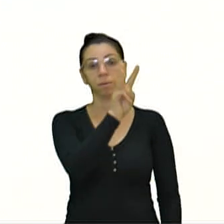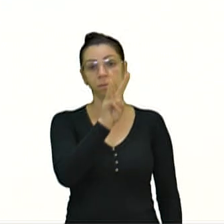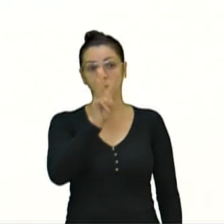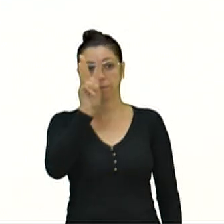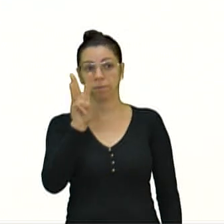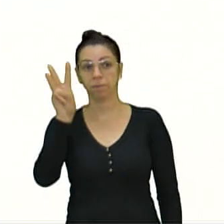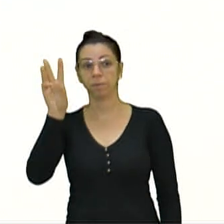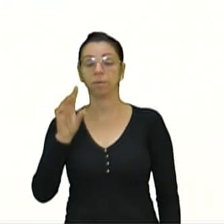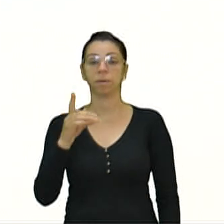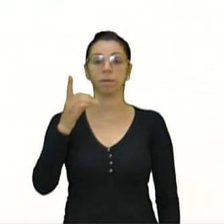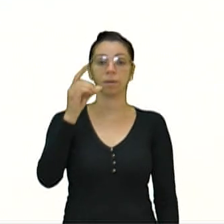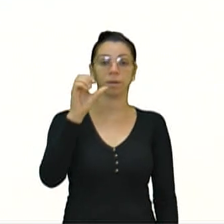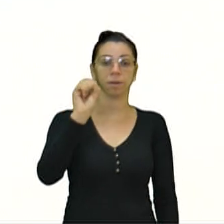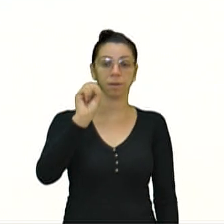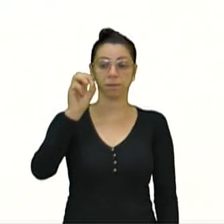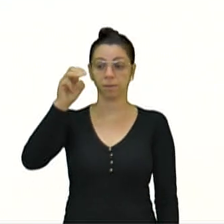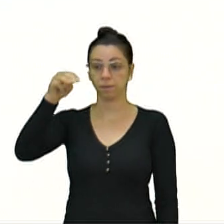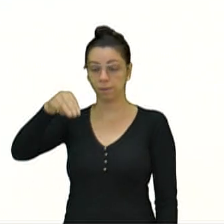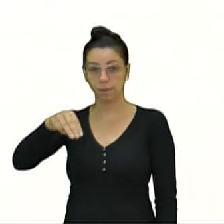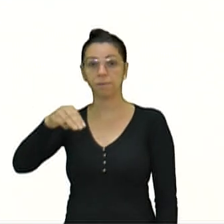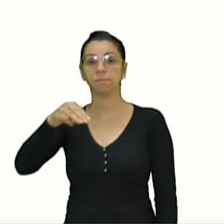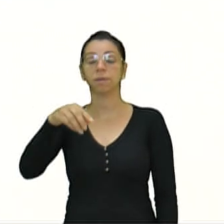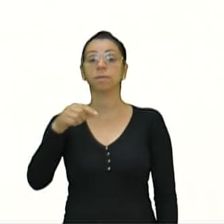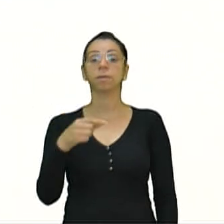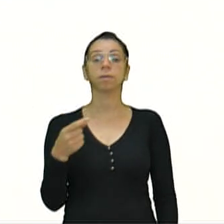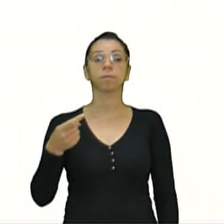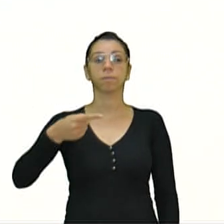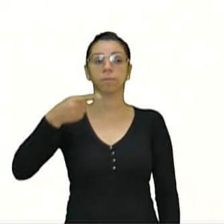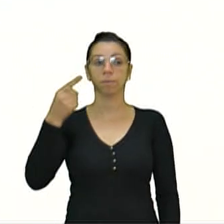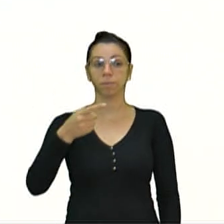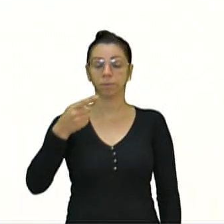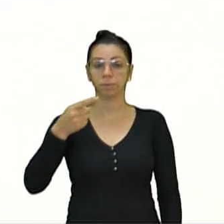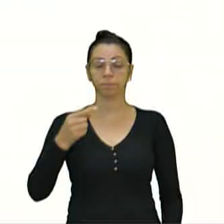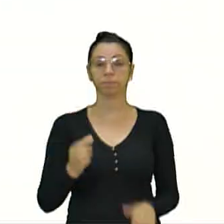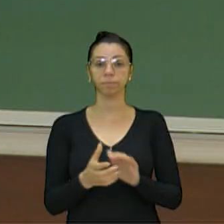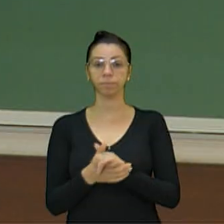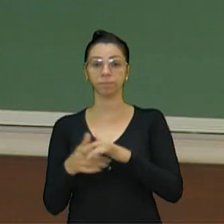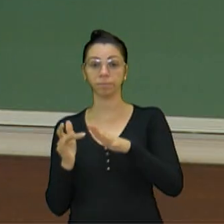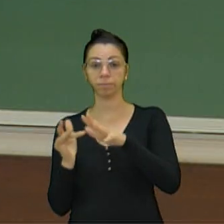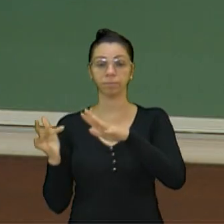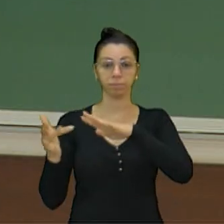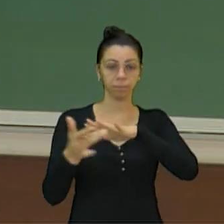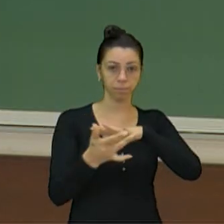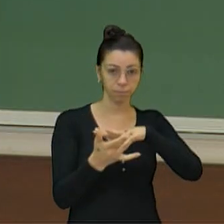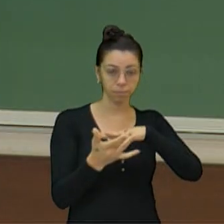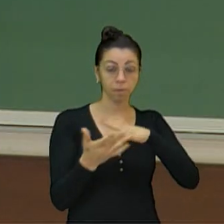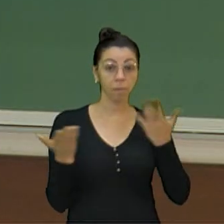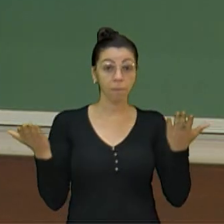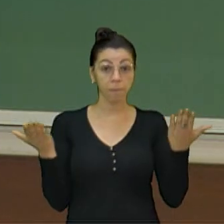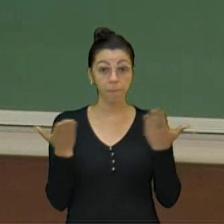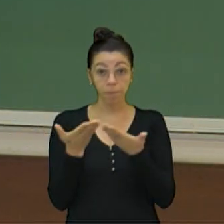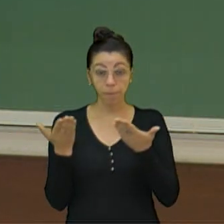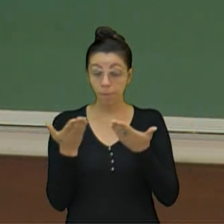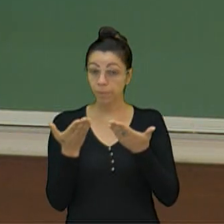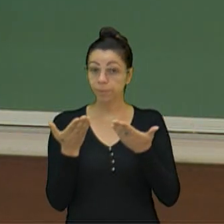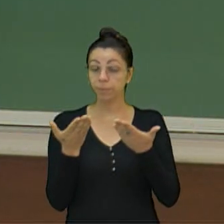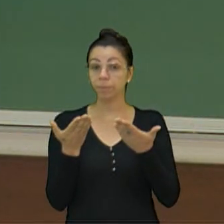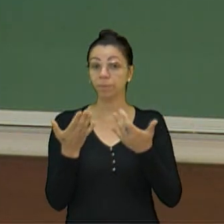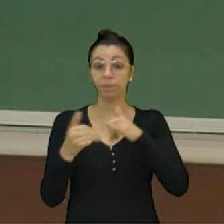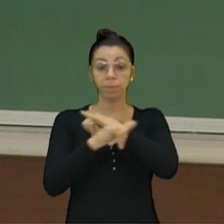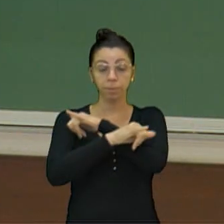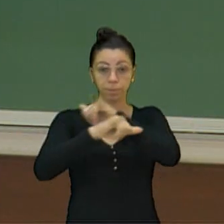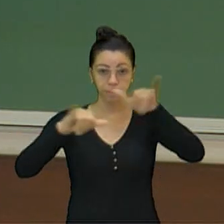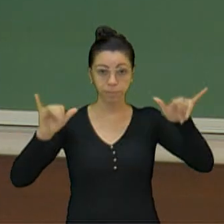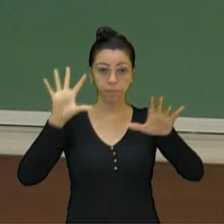DSM Group, aqui vem o número 1 é social media, as mídias sociais, né? Então, hoje em dia, anúncios